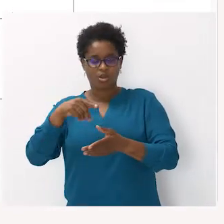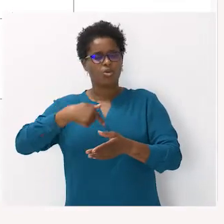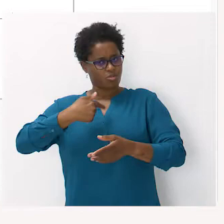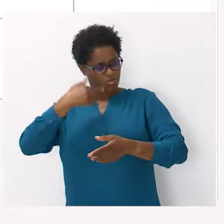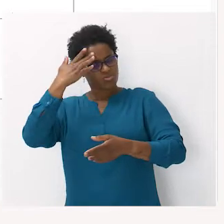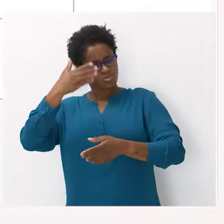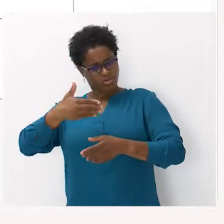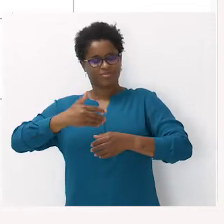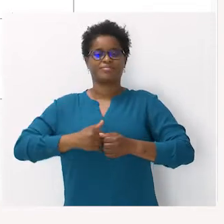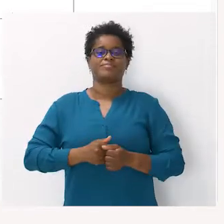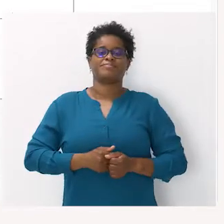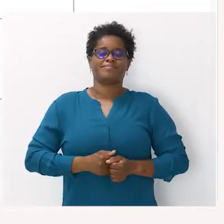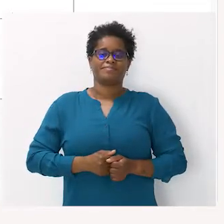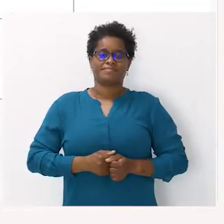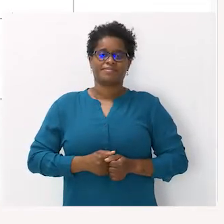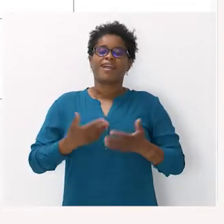próprio número 1.